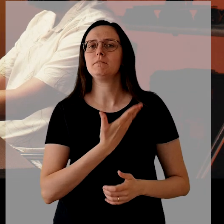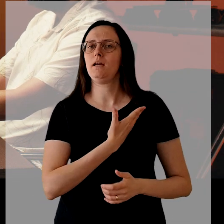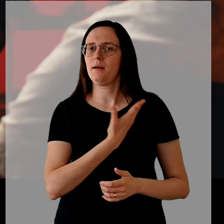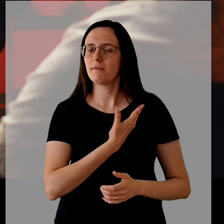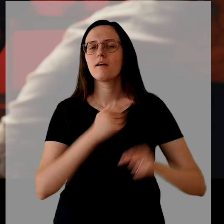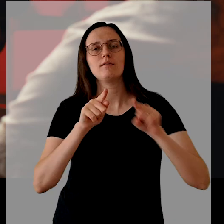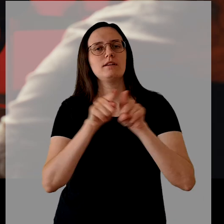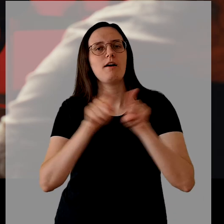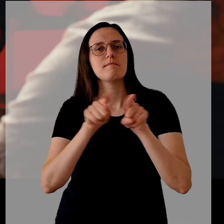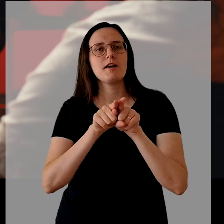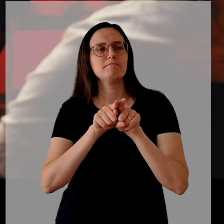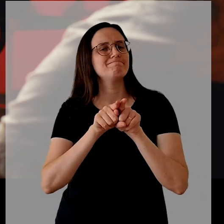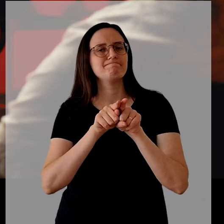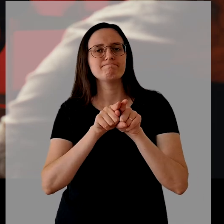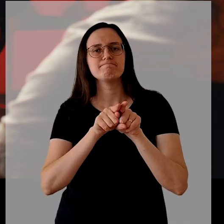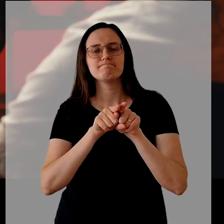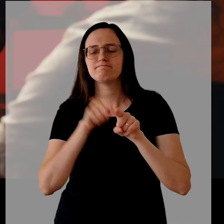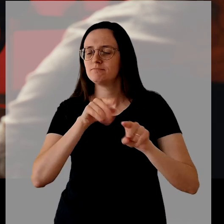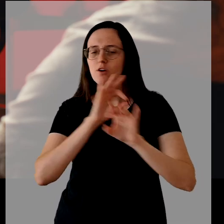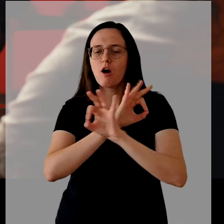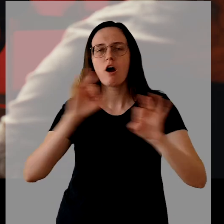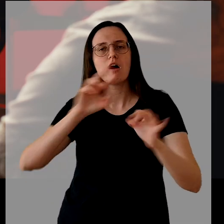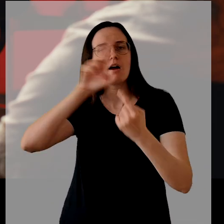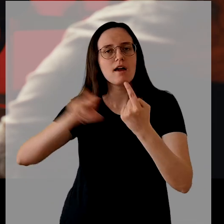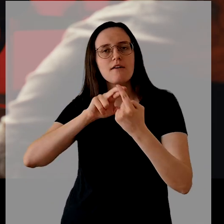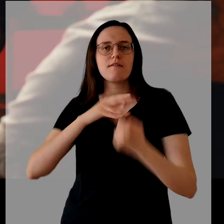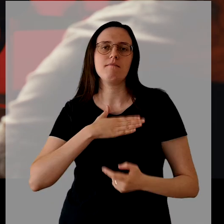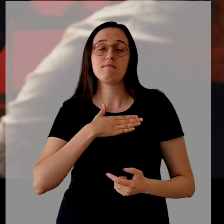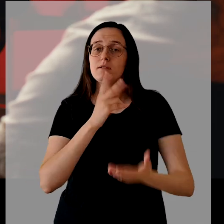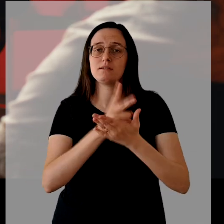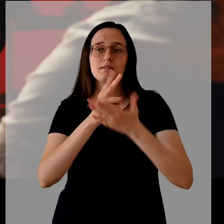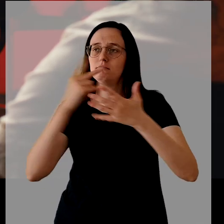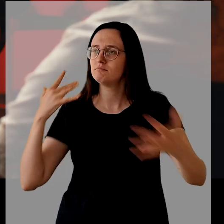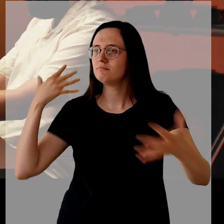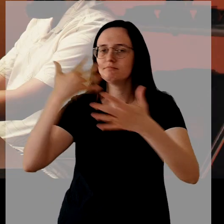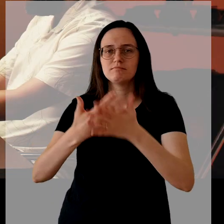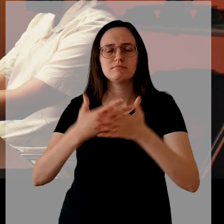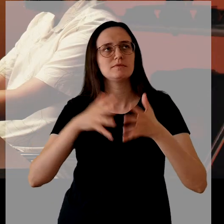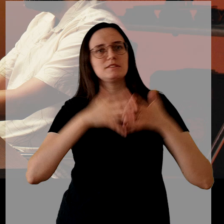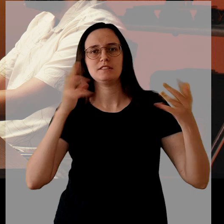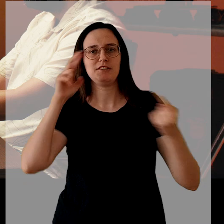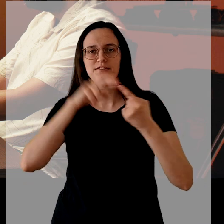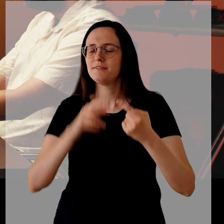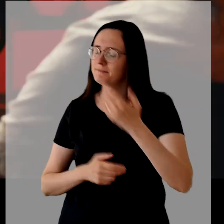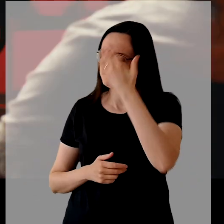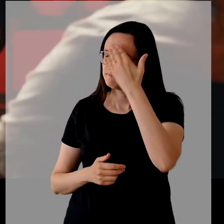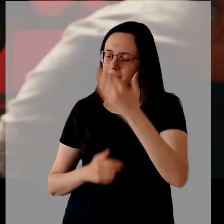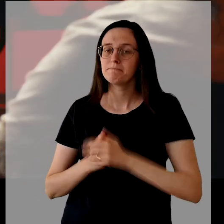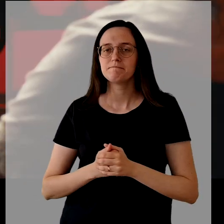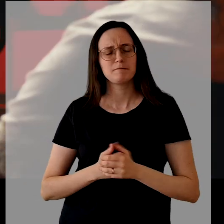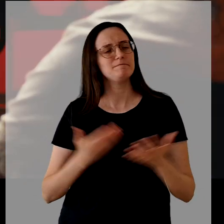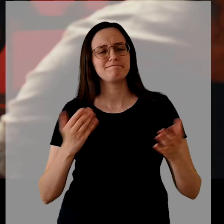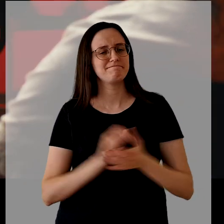grande amigo e uma excelente referência para mim, sempre foi uma grande referência. Obrigado. E,